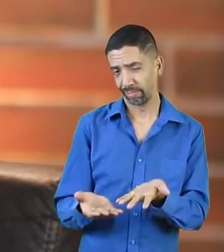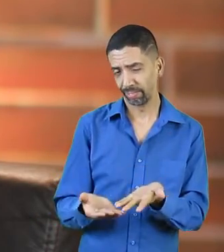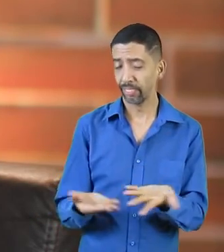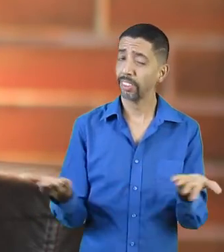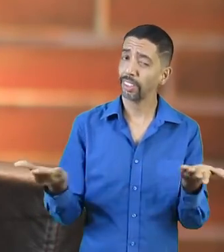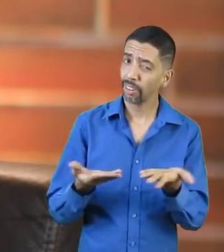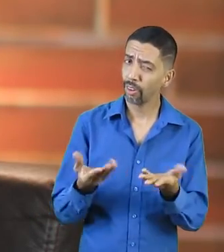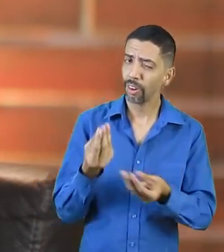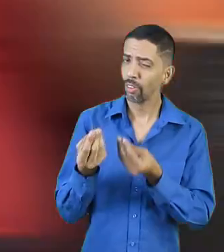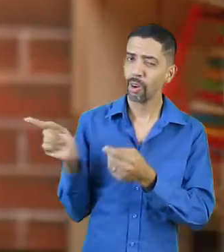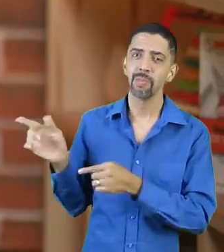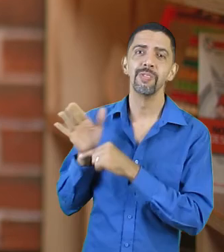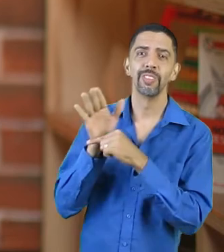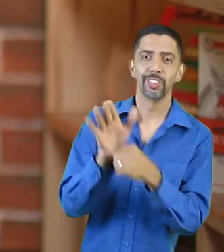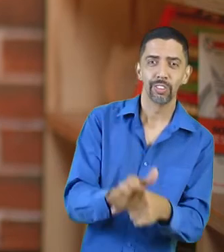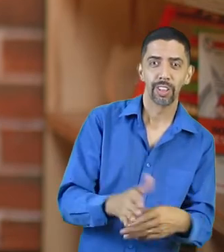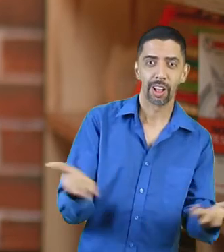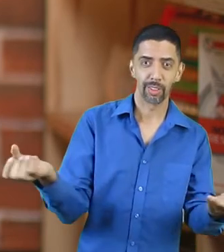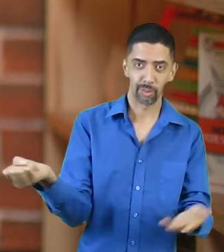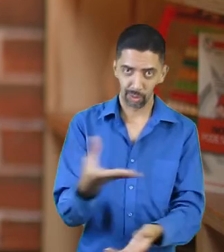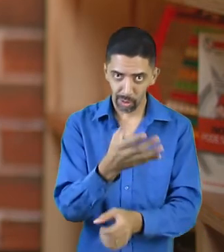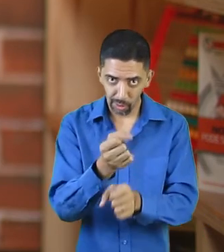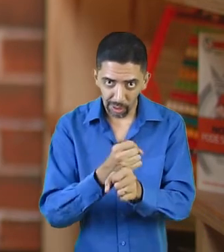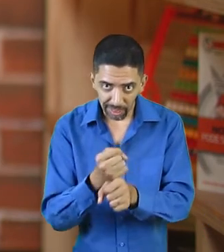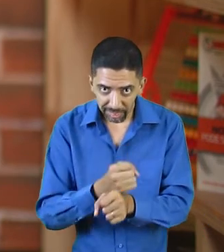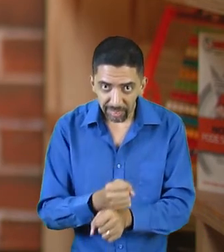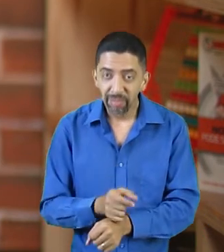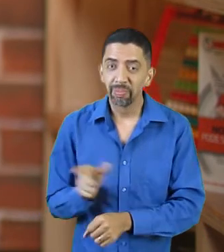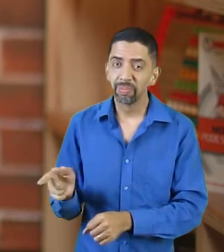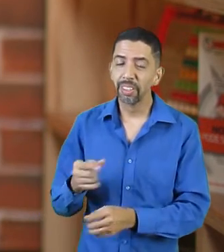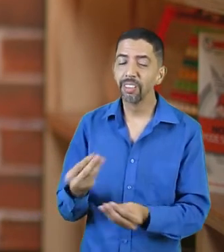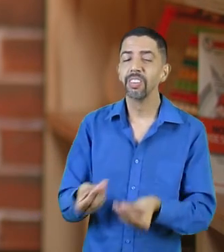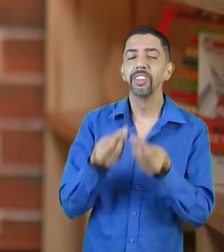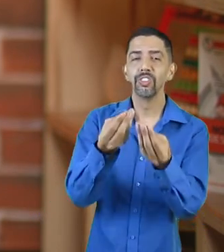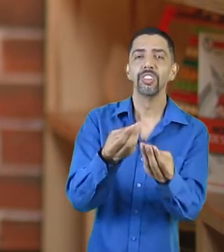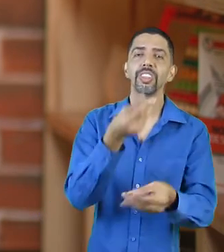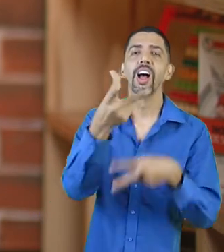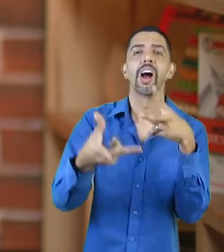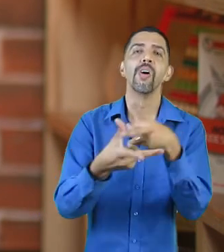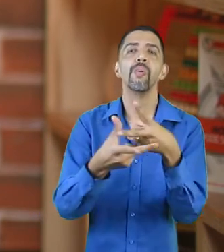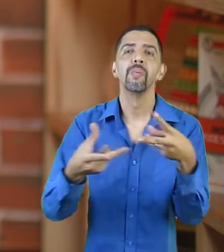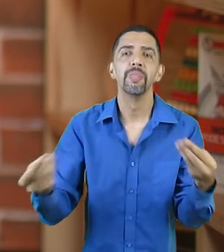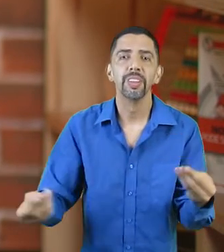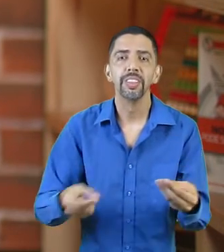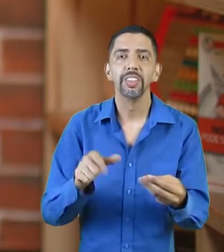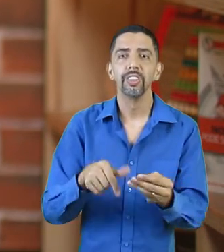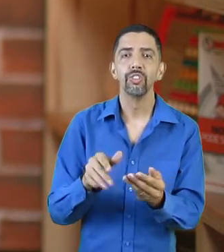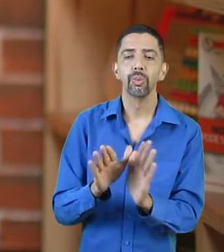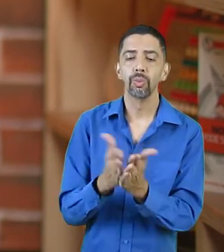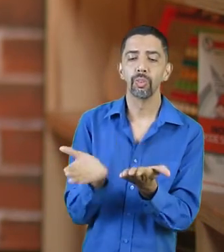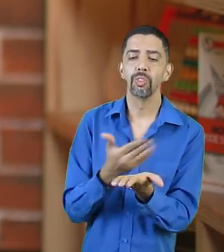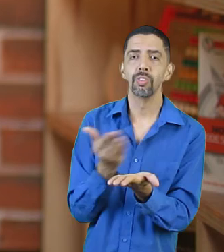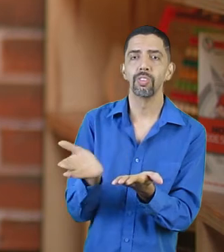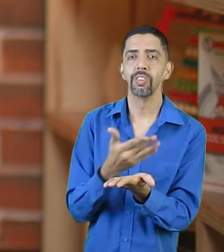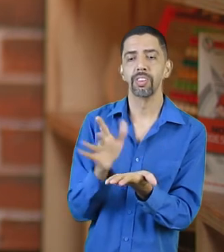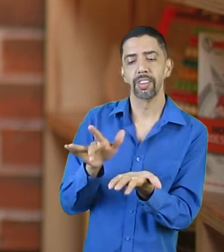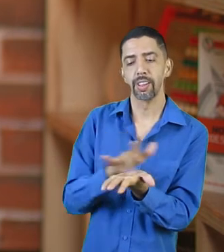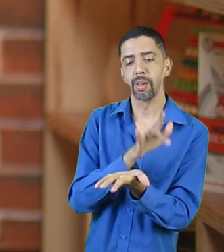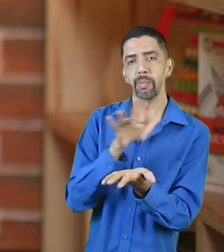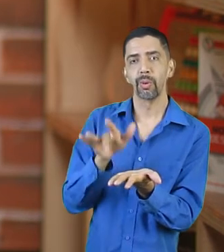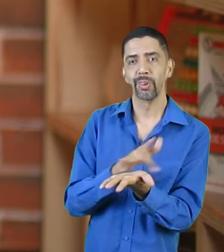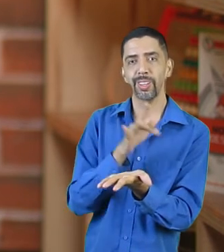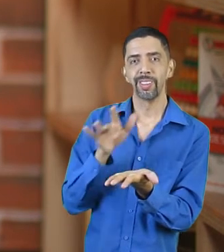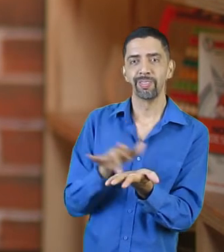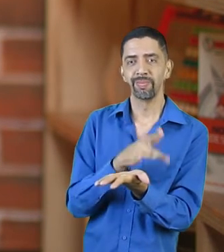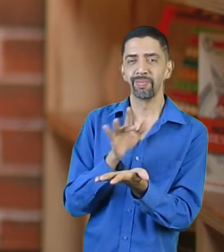descontos. Simples assim. E para te ajudar nesse novo ano, vou deixar aqui um e-book que tem